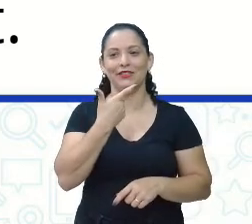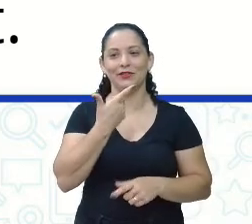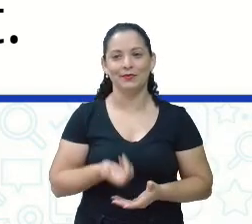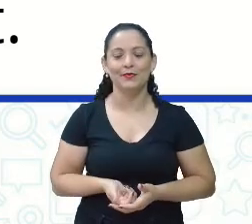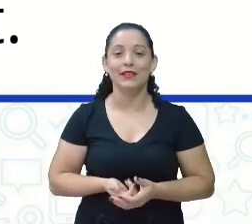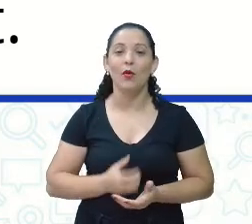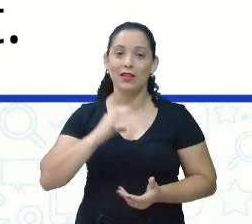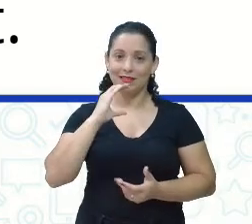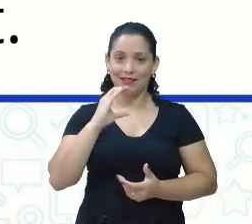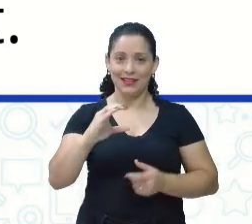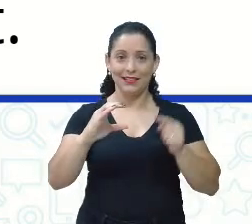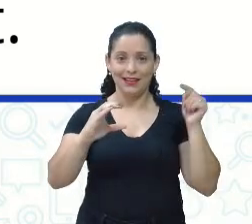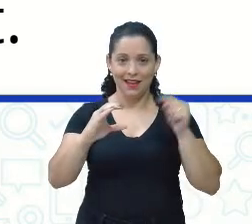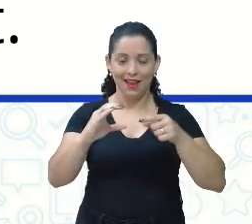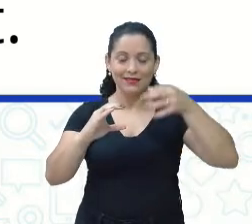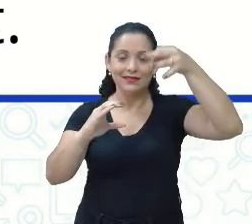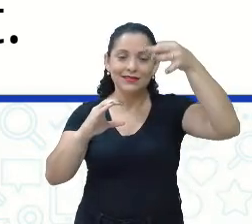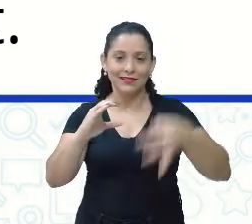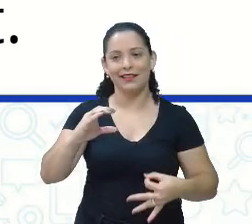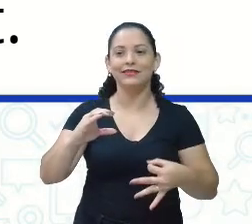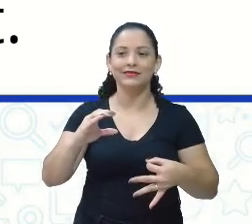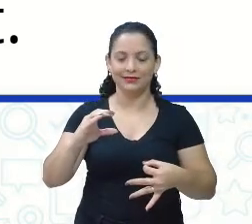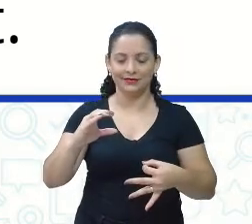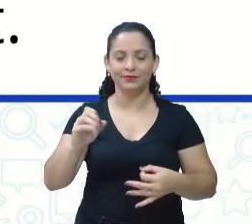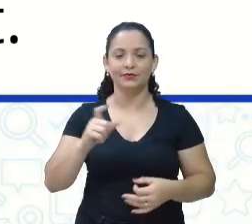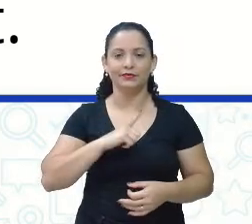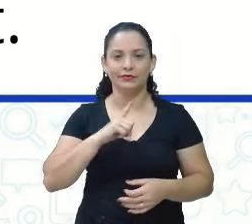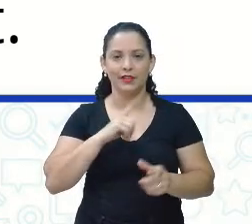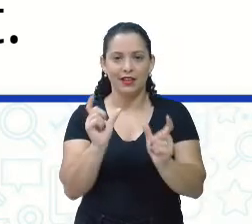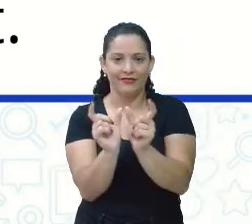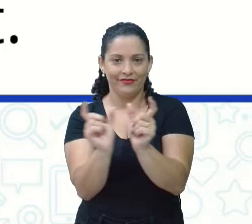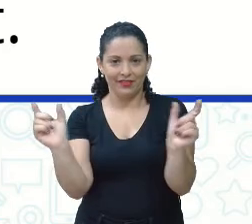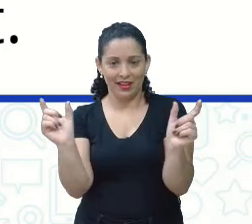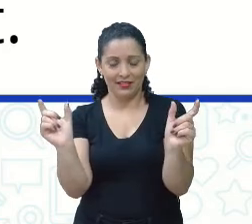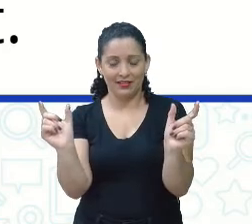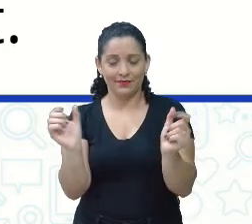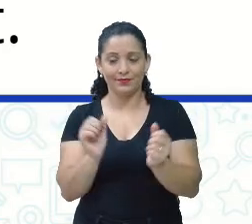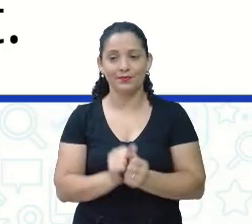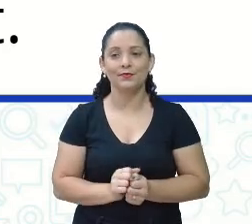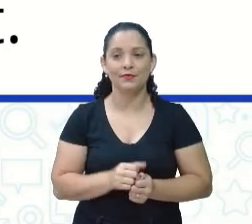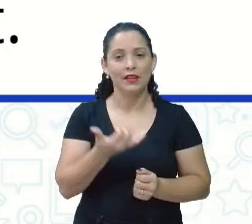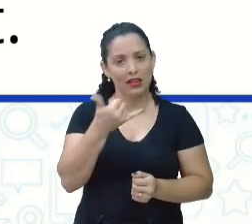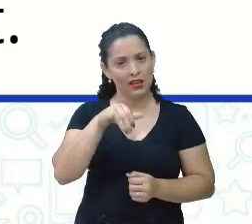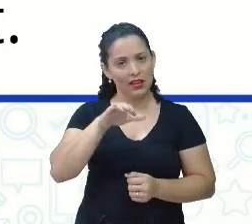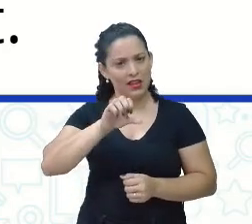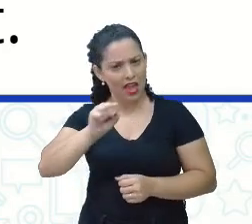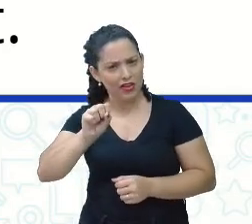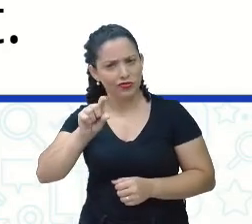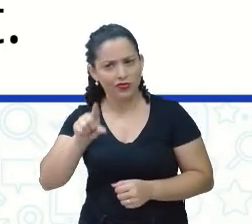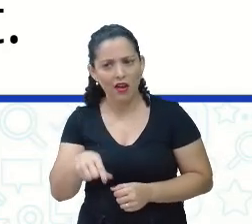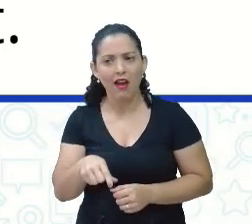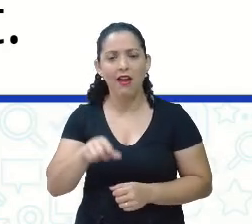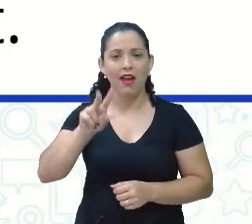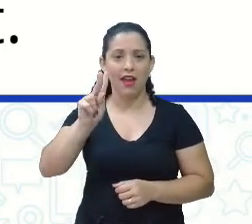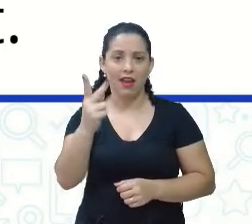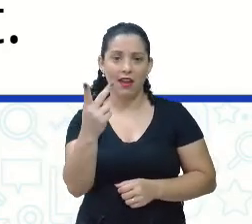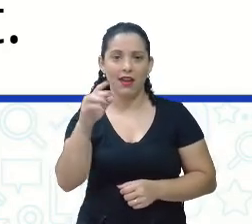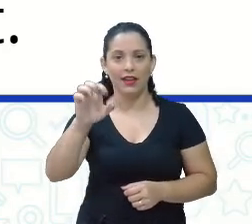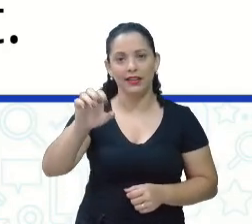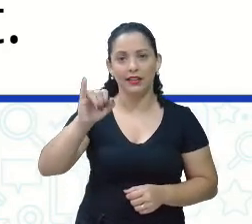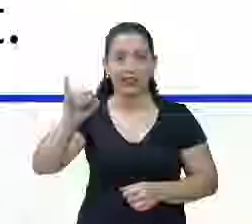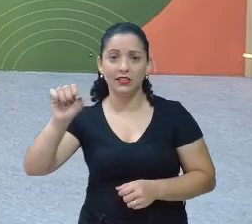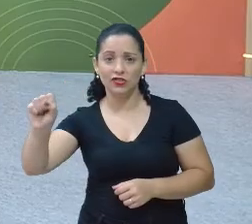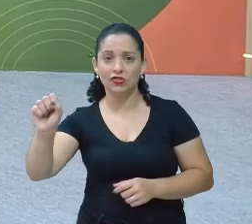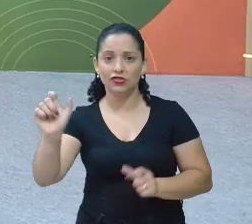he is, tá? Aqui eu teria duas opções somente para poder responder, que seria yes, he is ou no, he